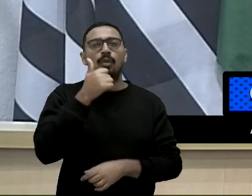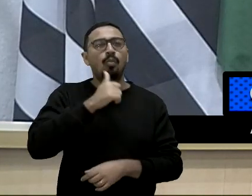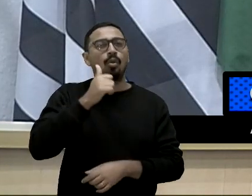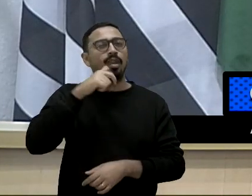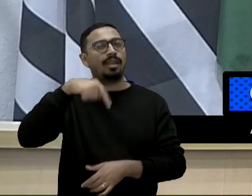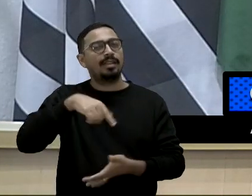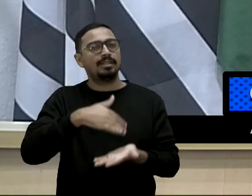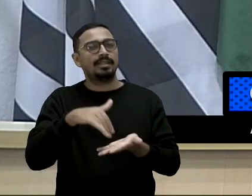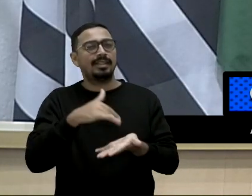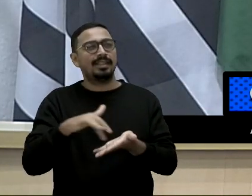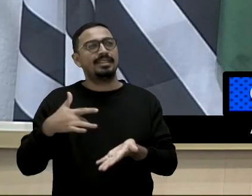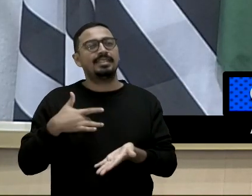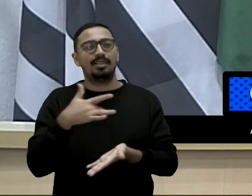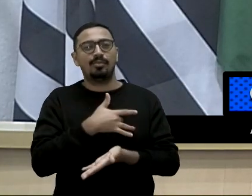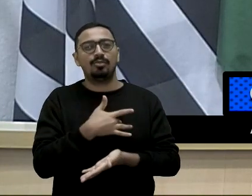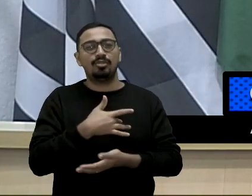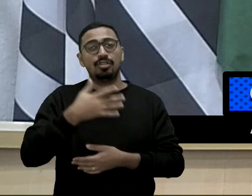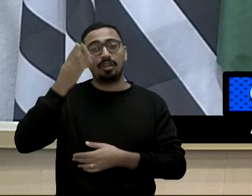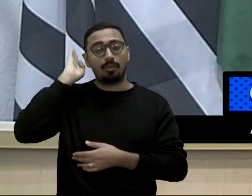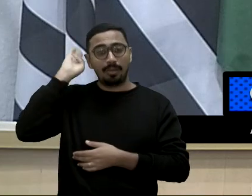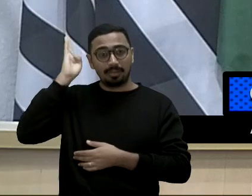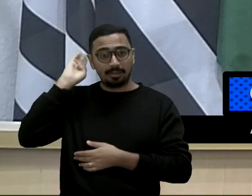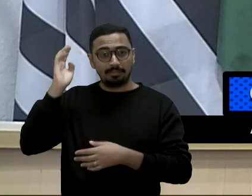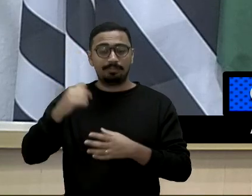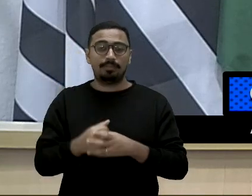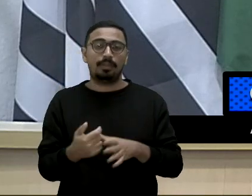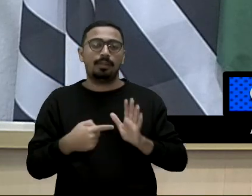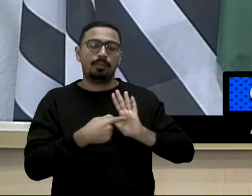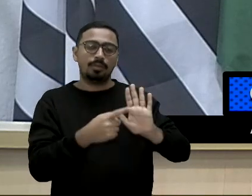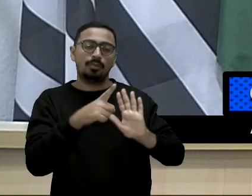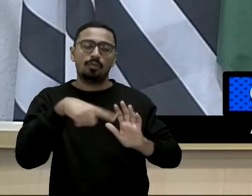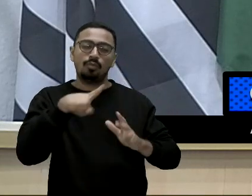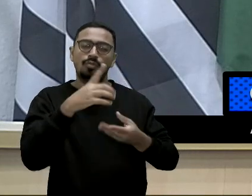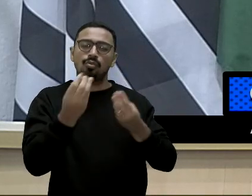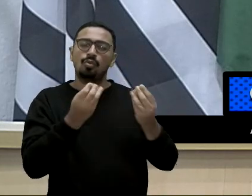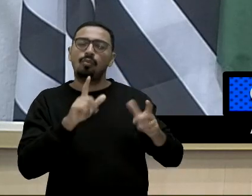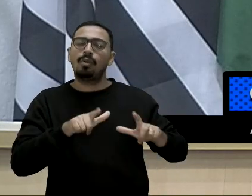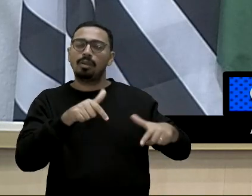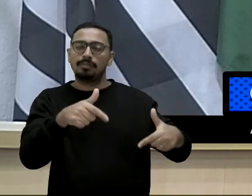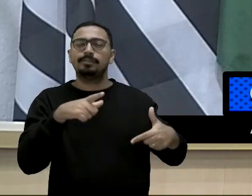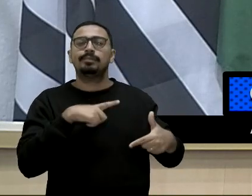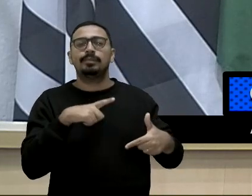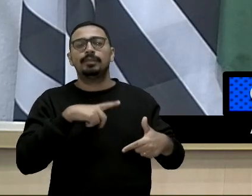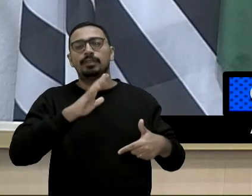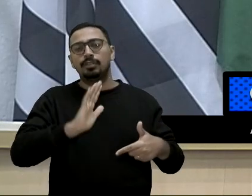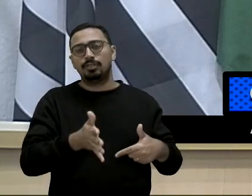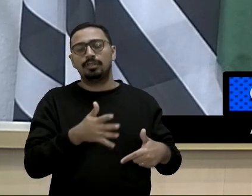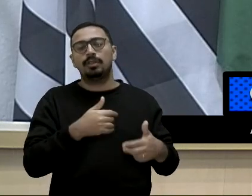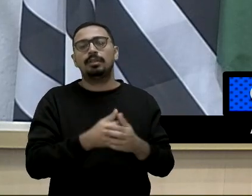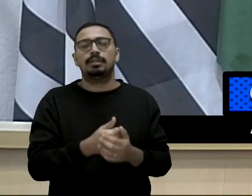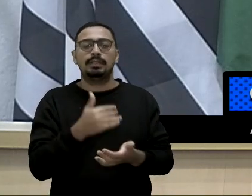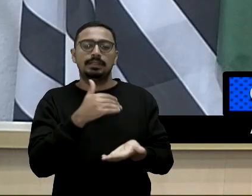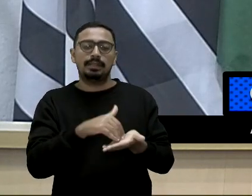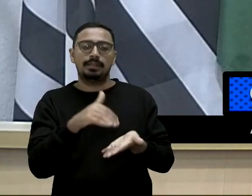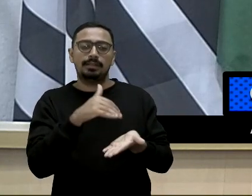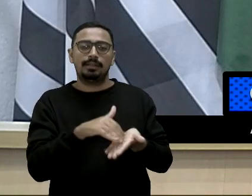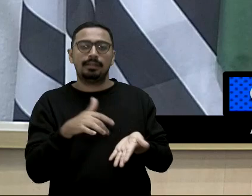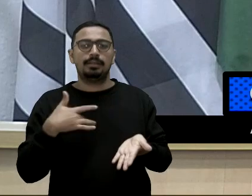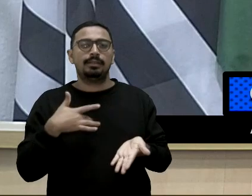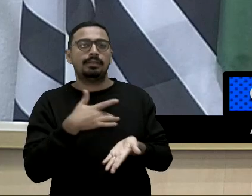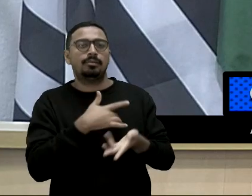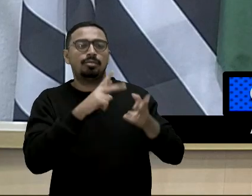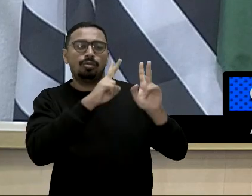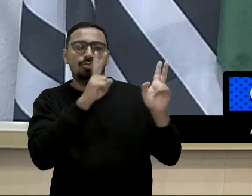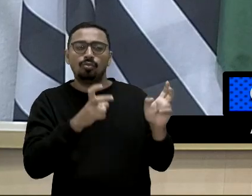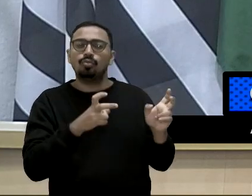de Taubaté. Eu queria apresentar para vocês um pouco sobre as ações que nós, quando secretaria, fazemos em relação à saúde